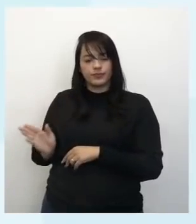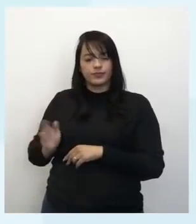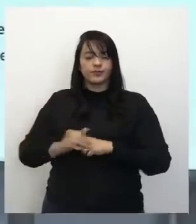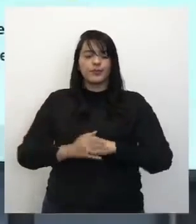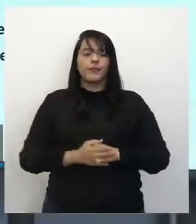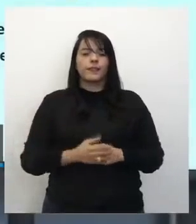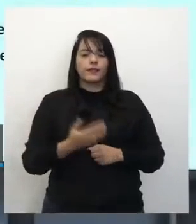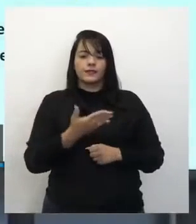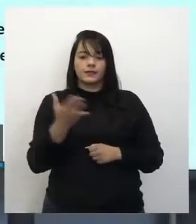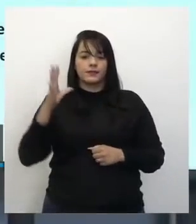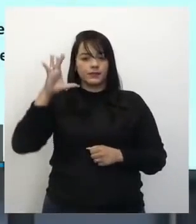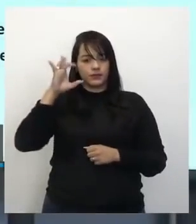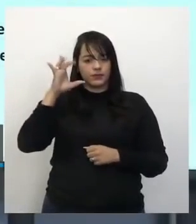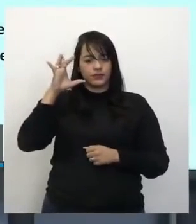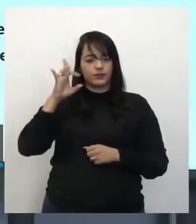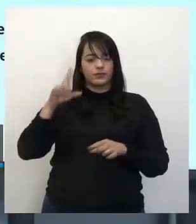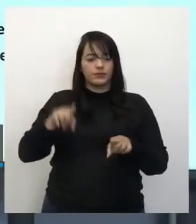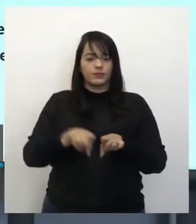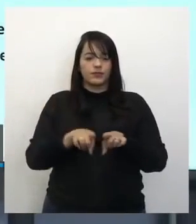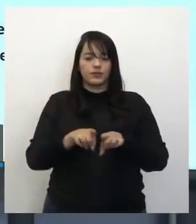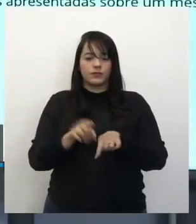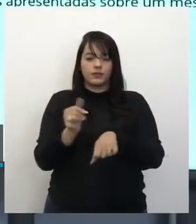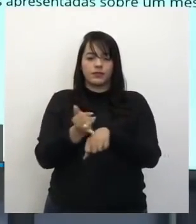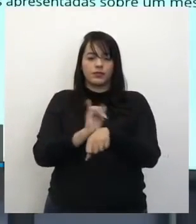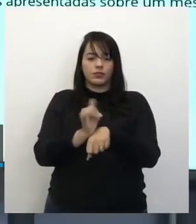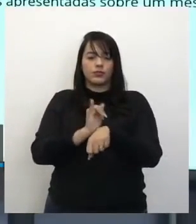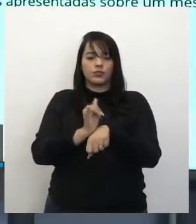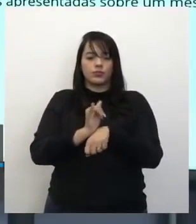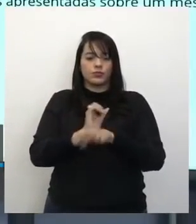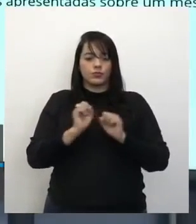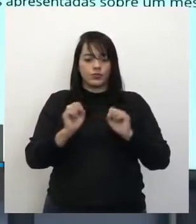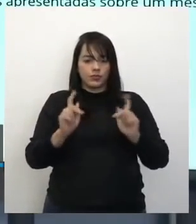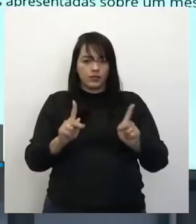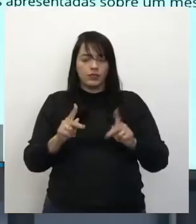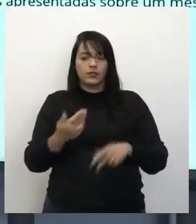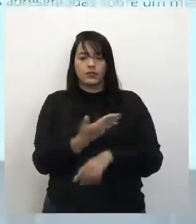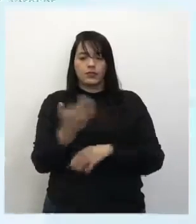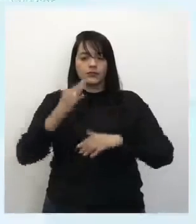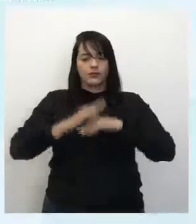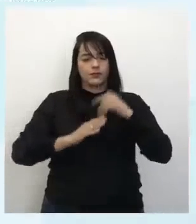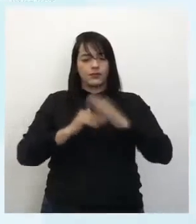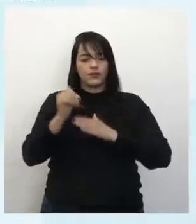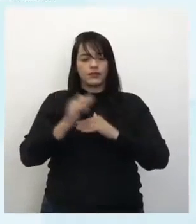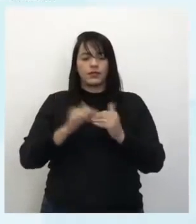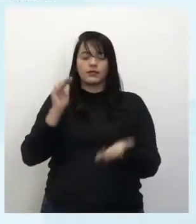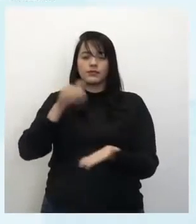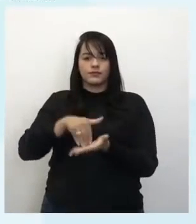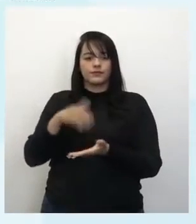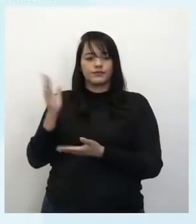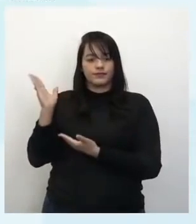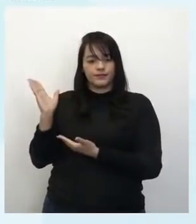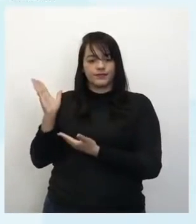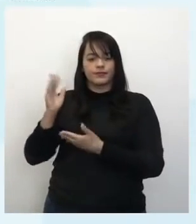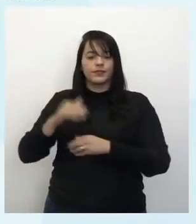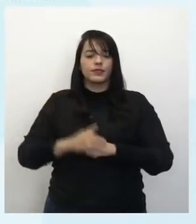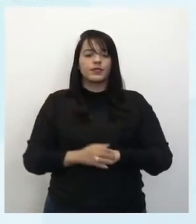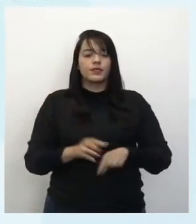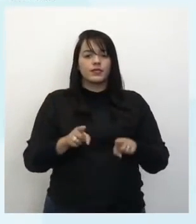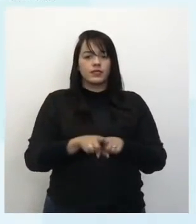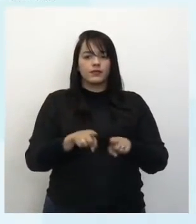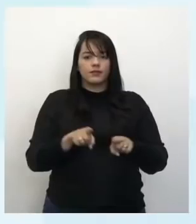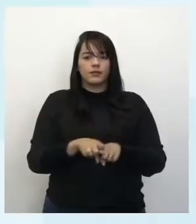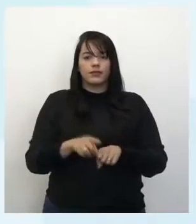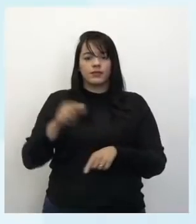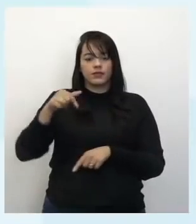João tá lá no Instagram, eu tô no YouTube, certo? E aí as habilidades vão aparecer no finalzinho da aula, também vai aparecer o código para